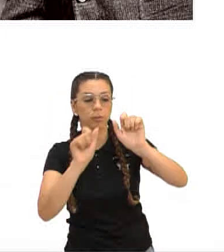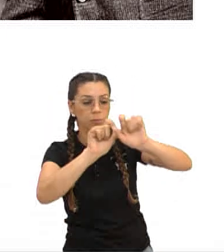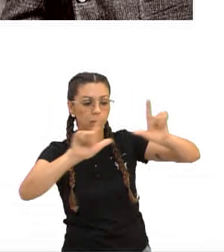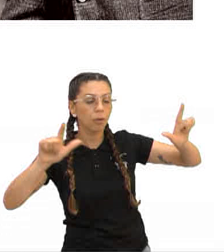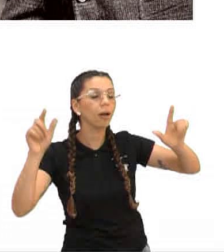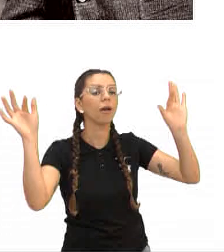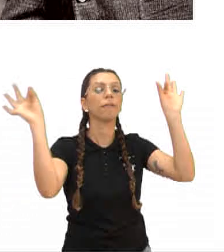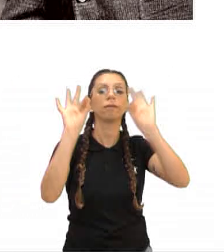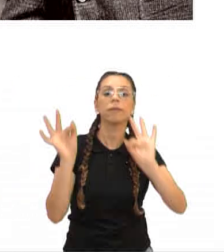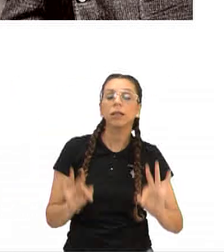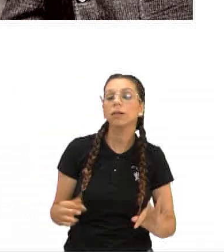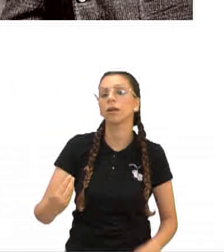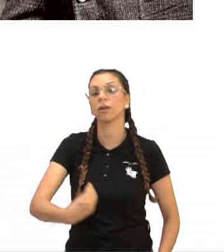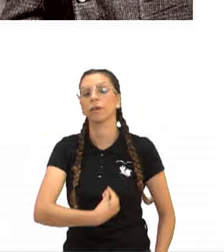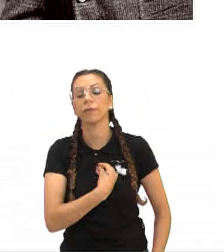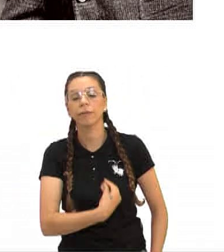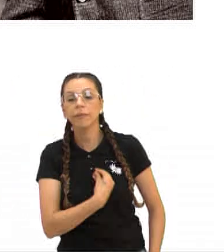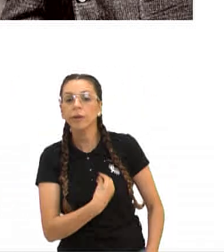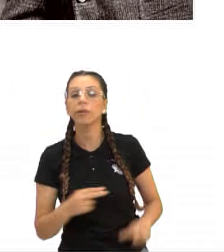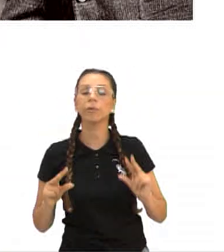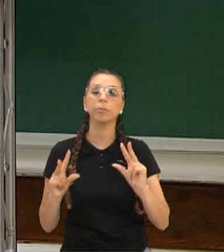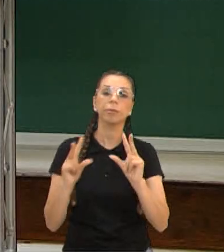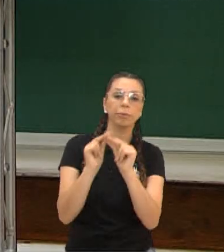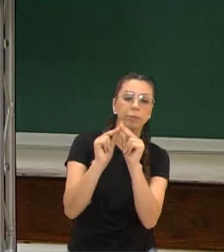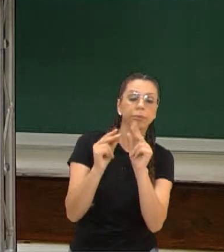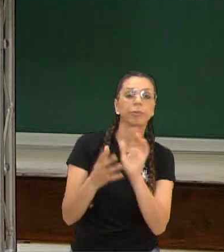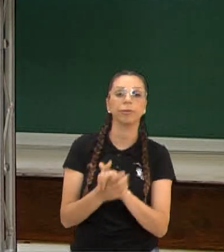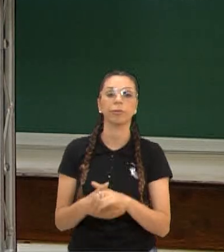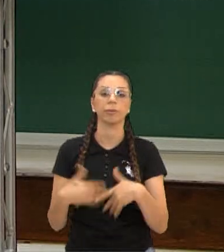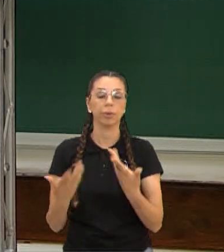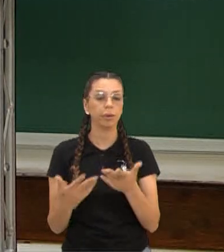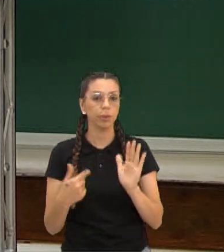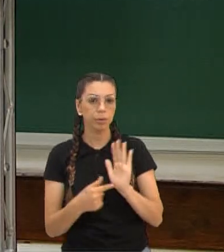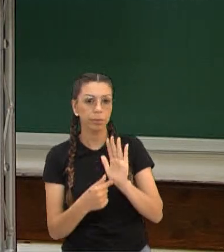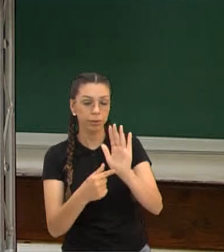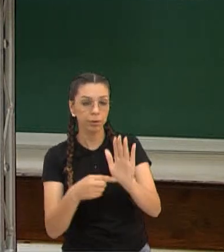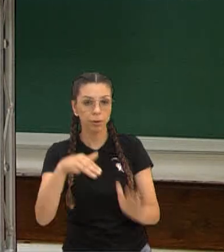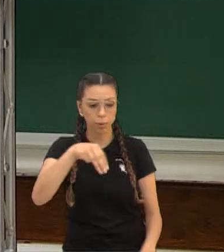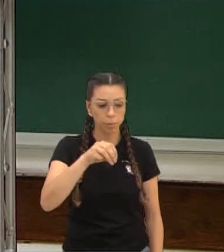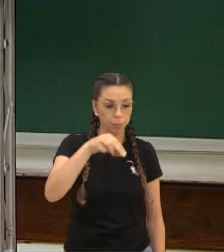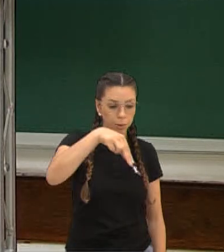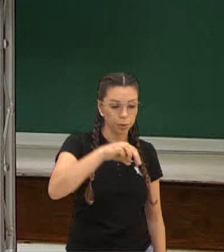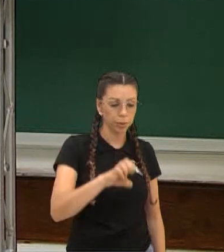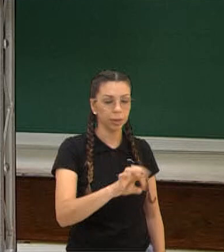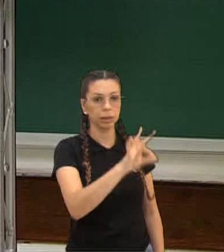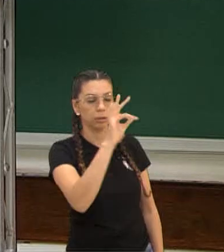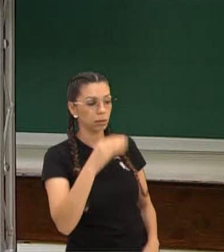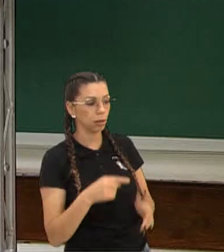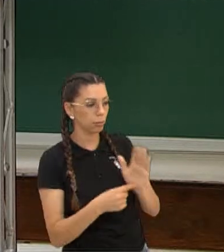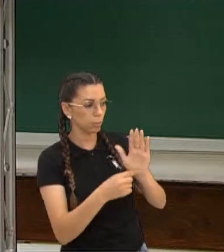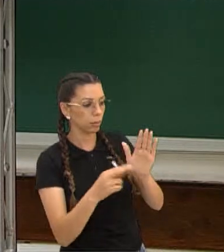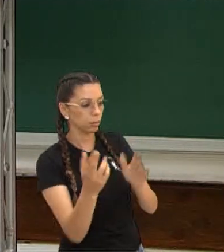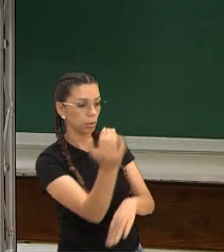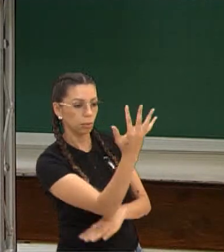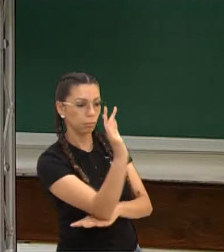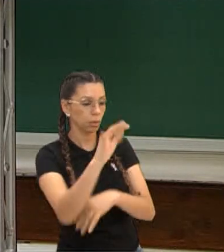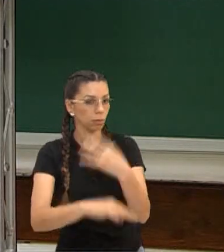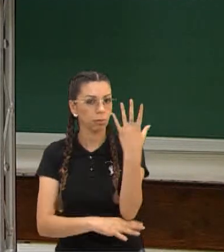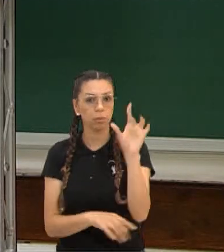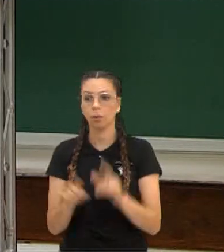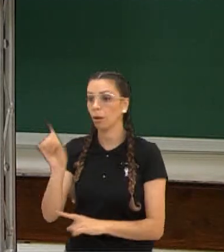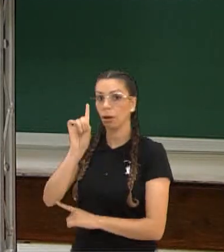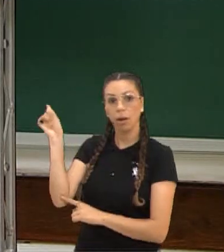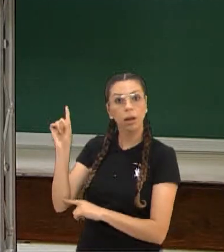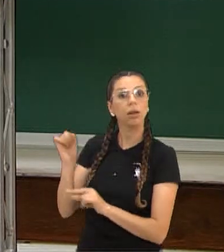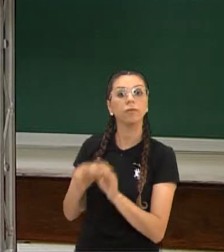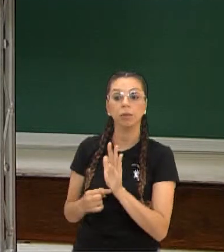intensa movimentação da vida parisiense. Então você vê, enquanto o Monet procurava retratar paisagens, aqui, o Renoir ele vai tratar